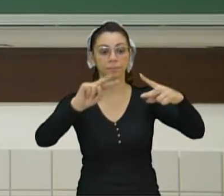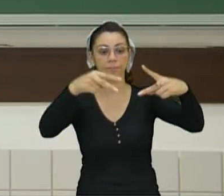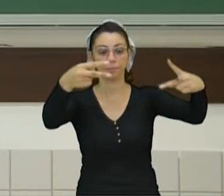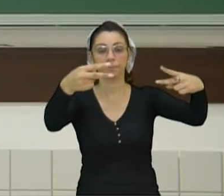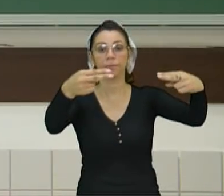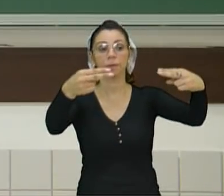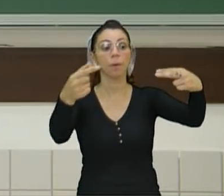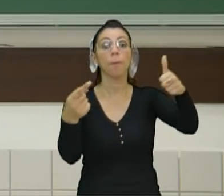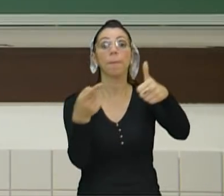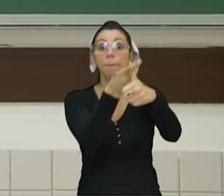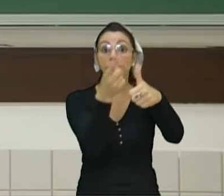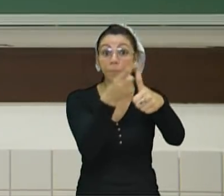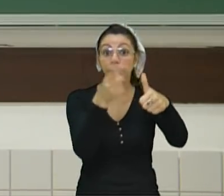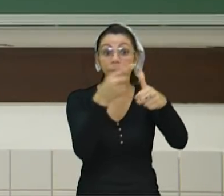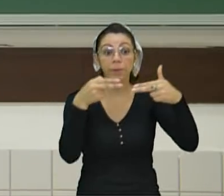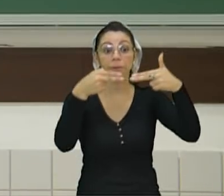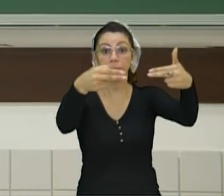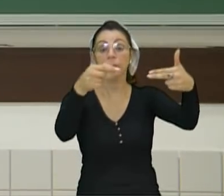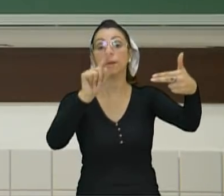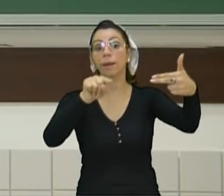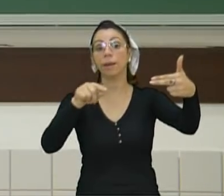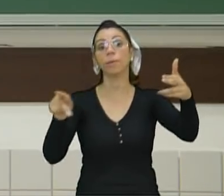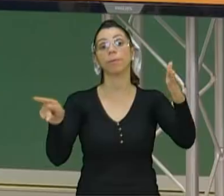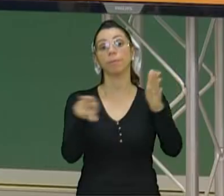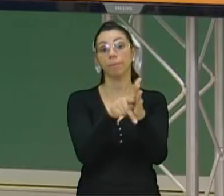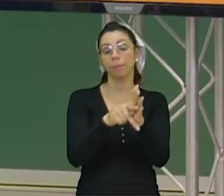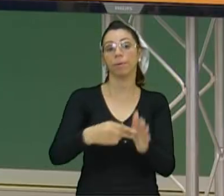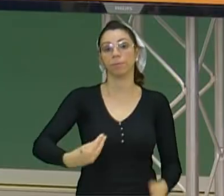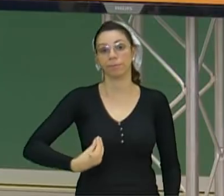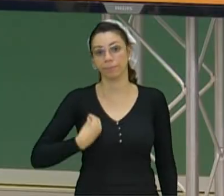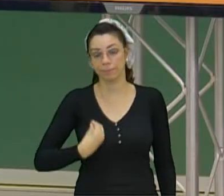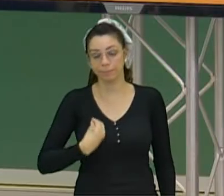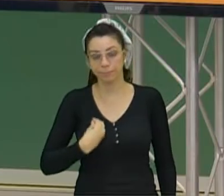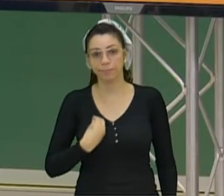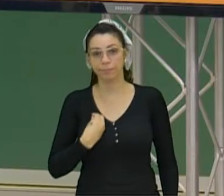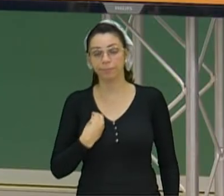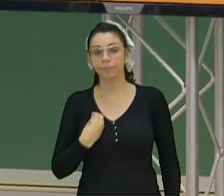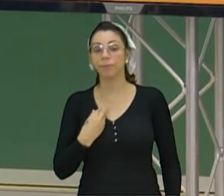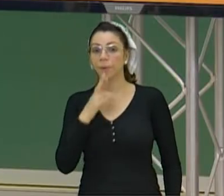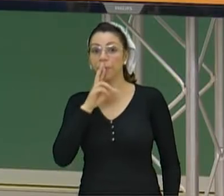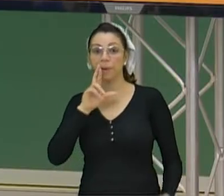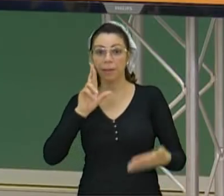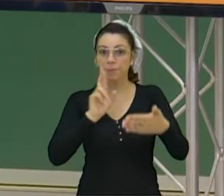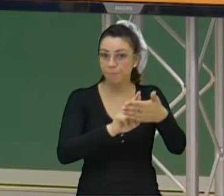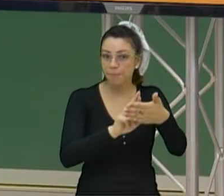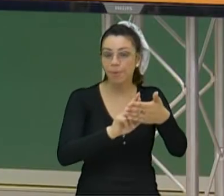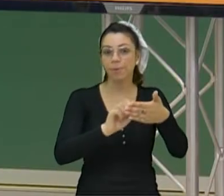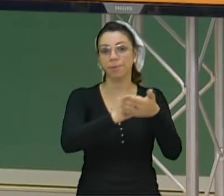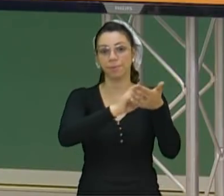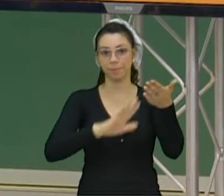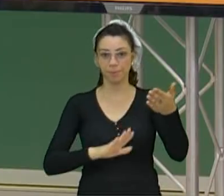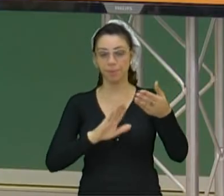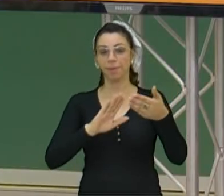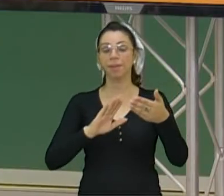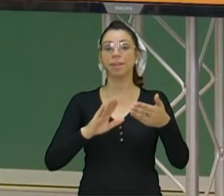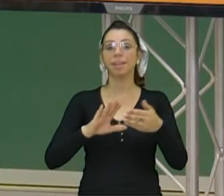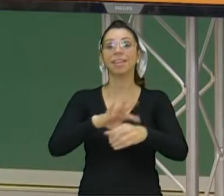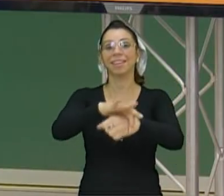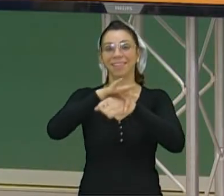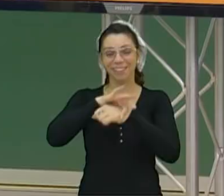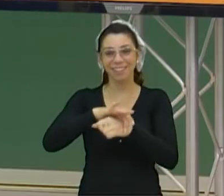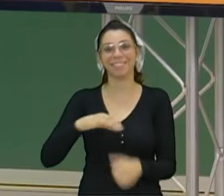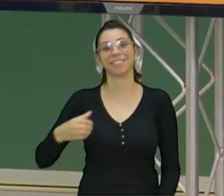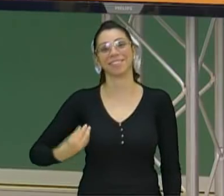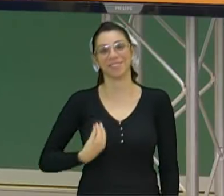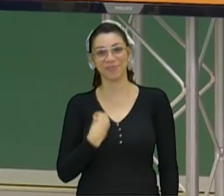O primeiro link é o link do formulário de chamada. Entra lá, responde, garanta lá sua presença e reforça o seu aprendizado,